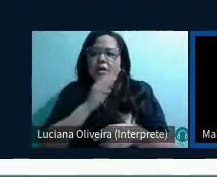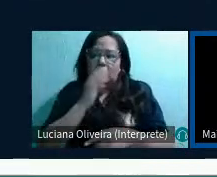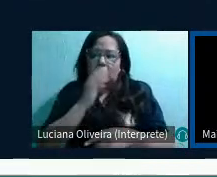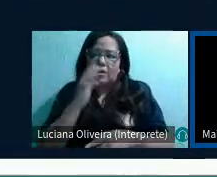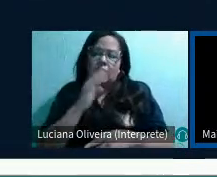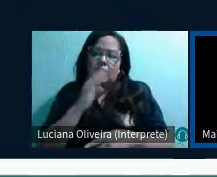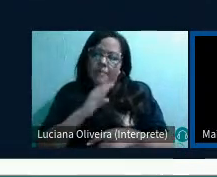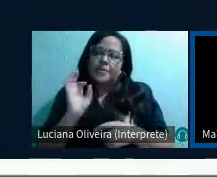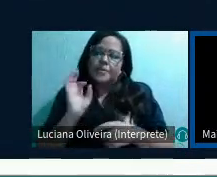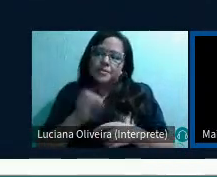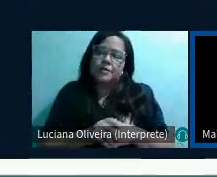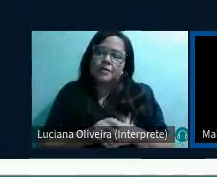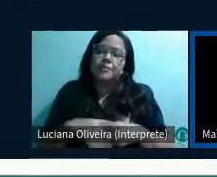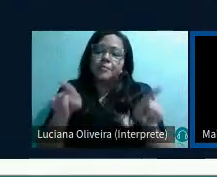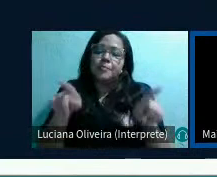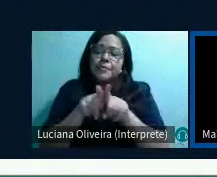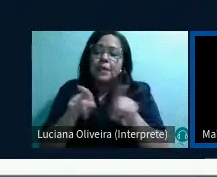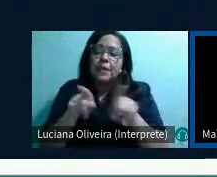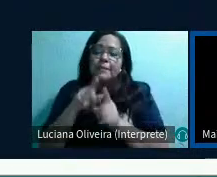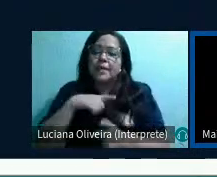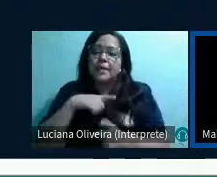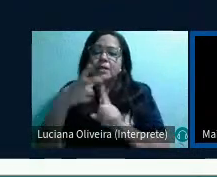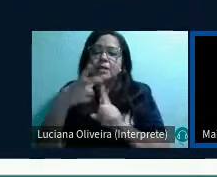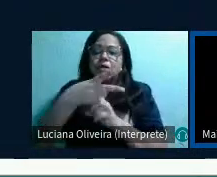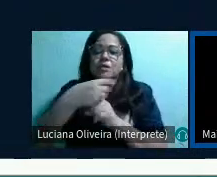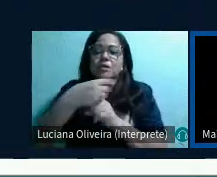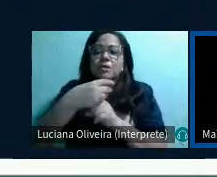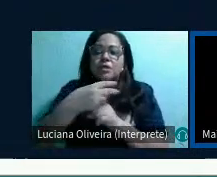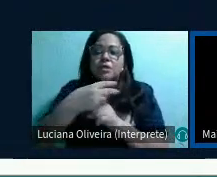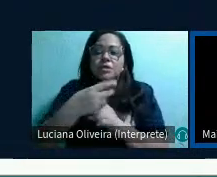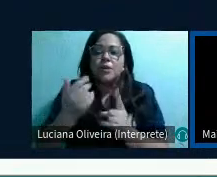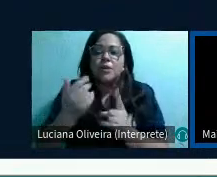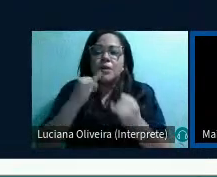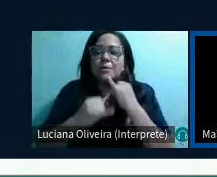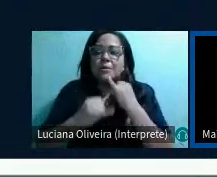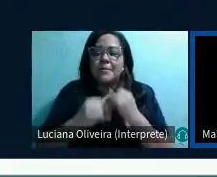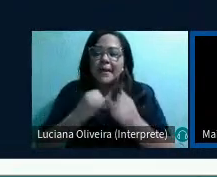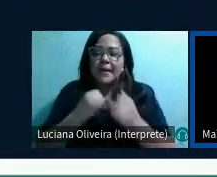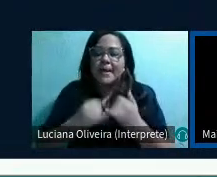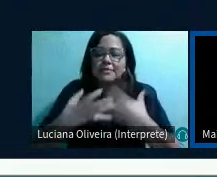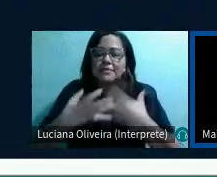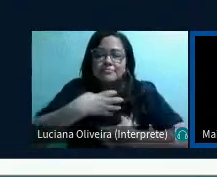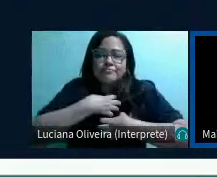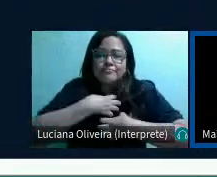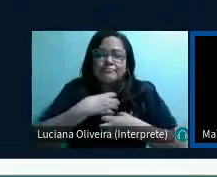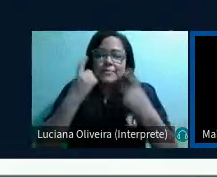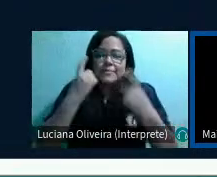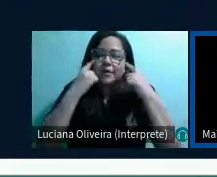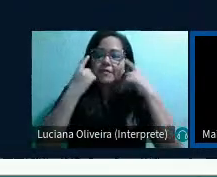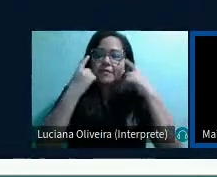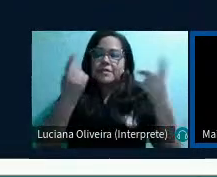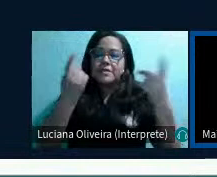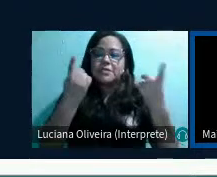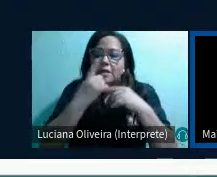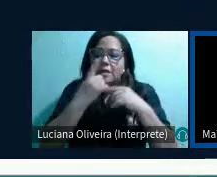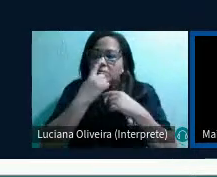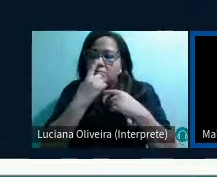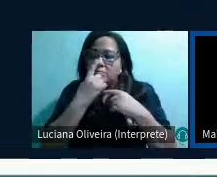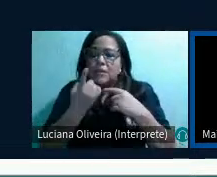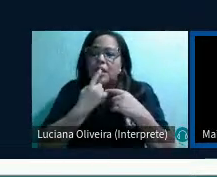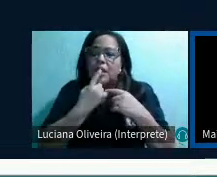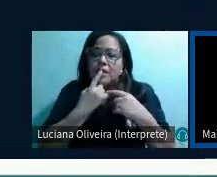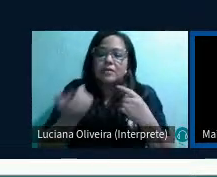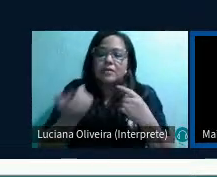sensores seriam os nossos sentidos, né? A visão, o olfato, o paladar, a audição e o tato, né? Que é como a gente vai